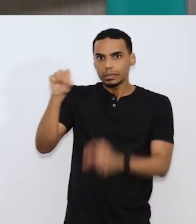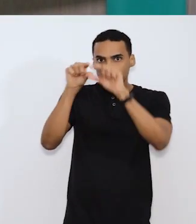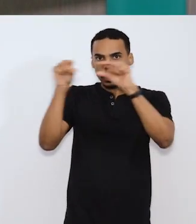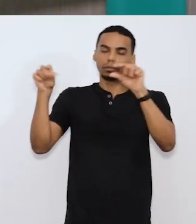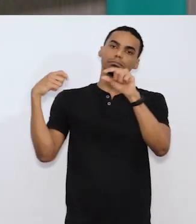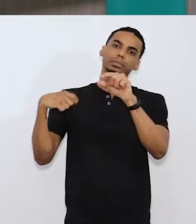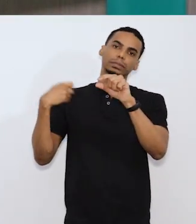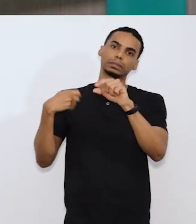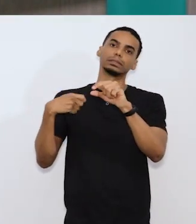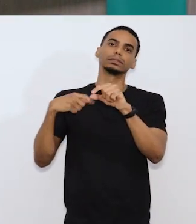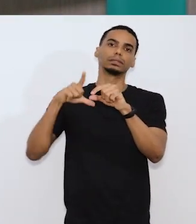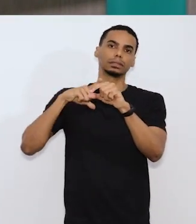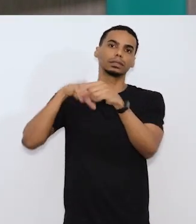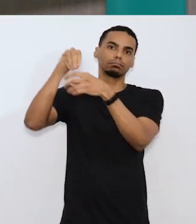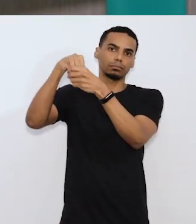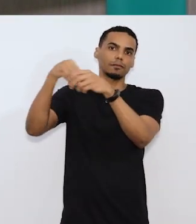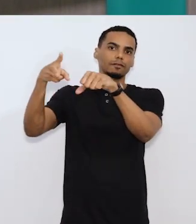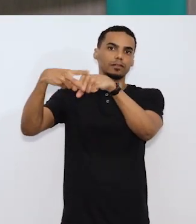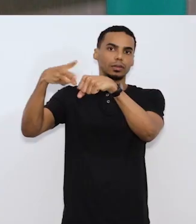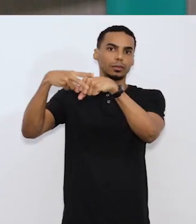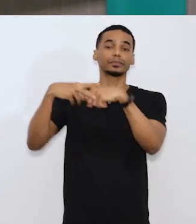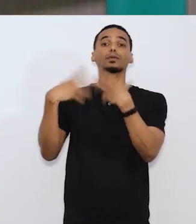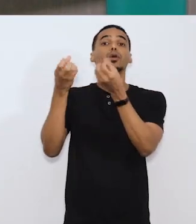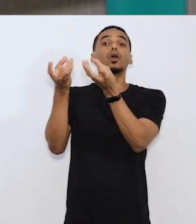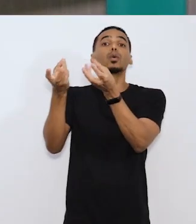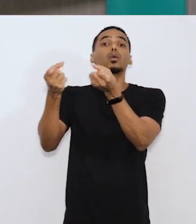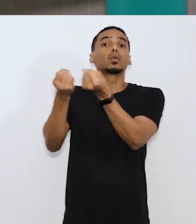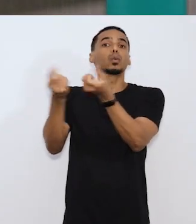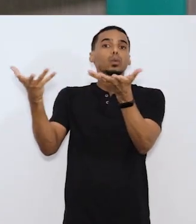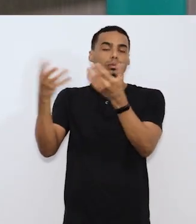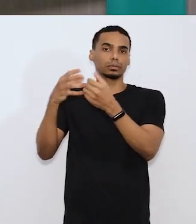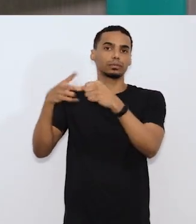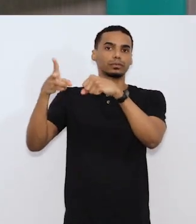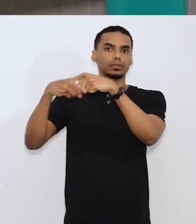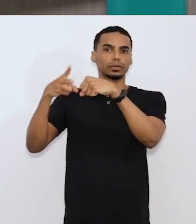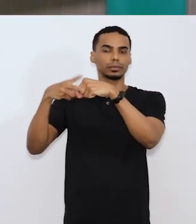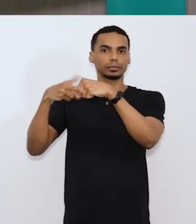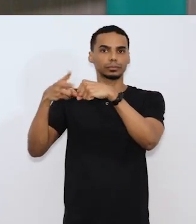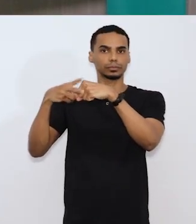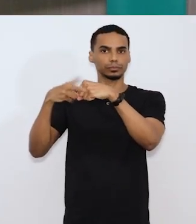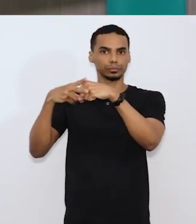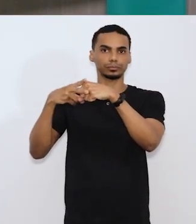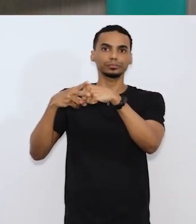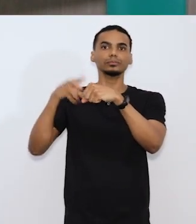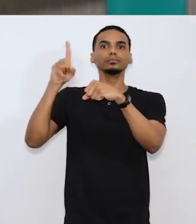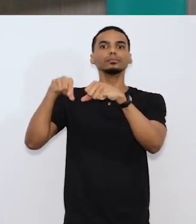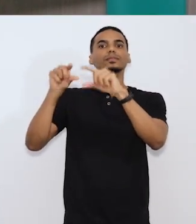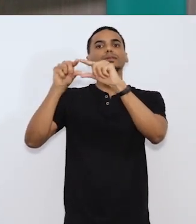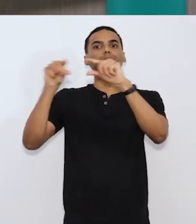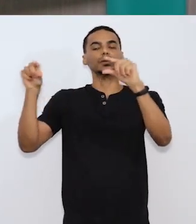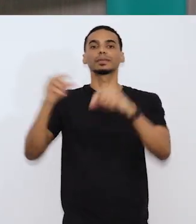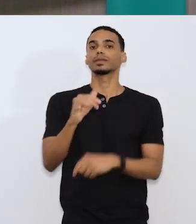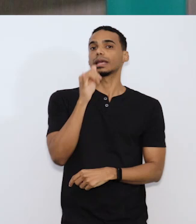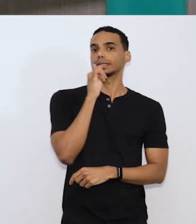a presença de um verbo. O número de verbos é igual ao número de orações.